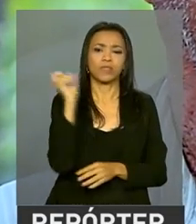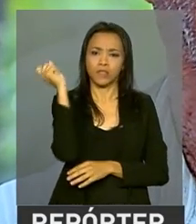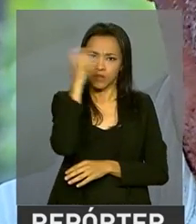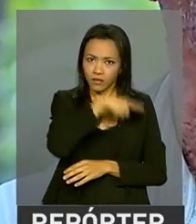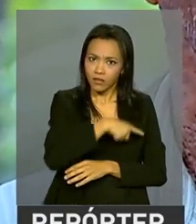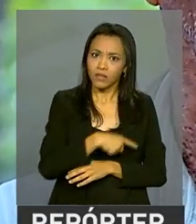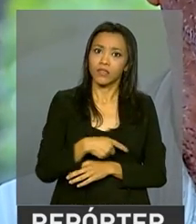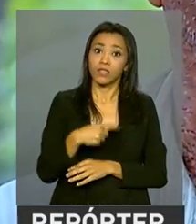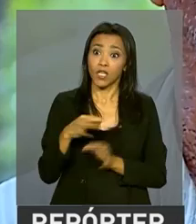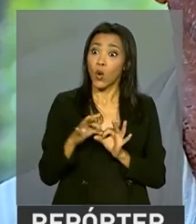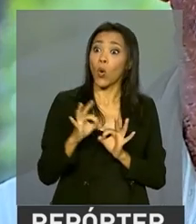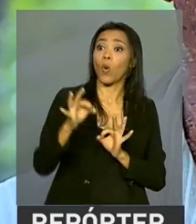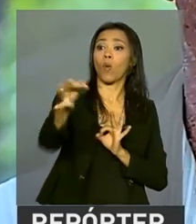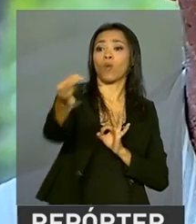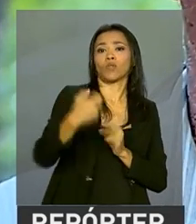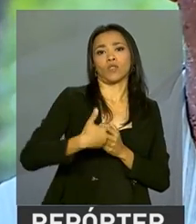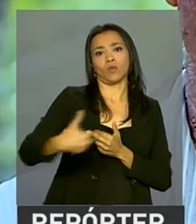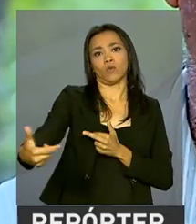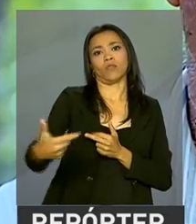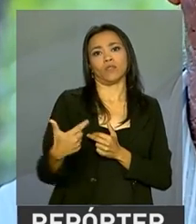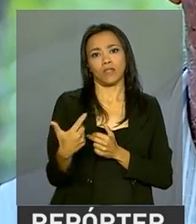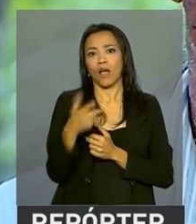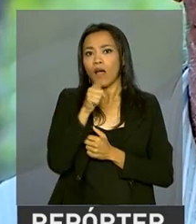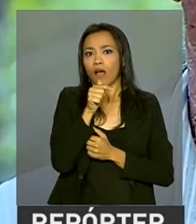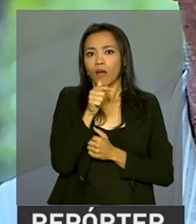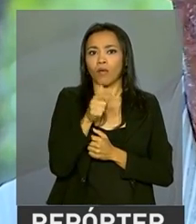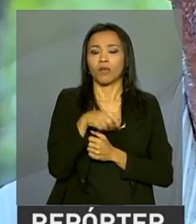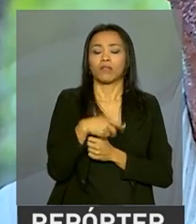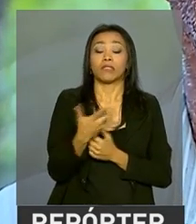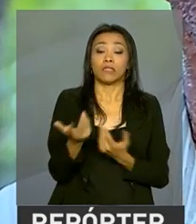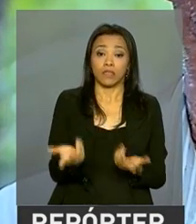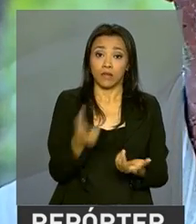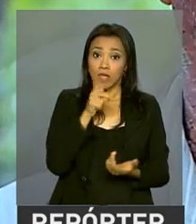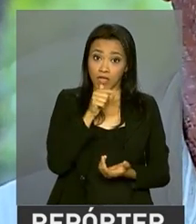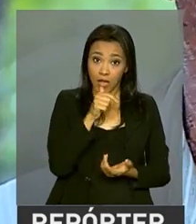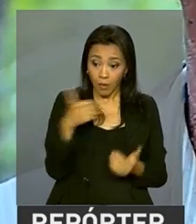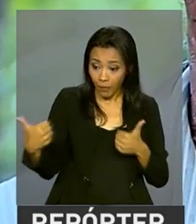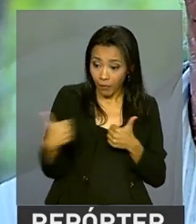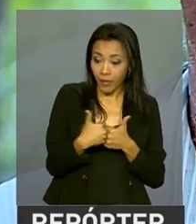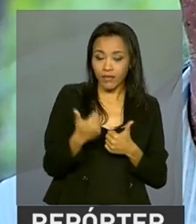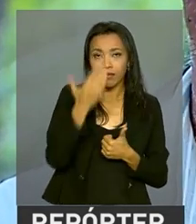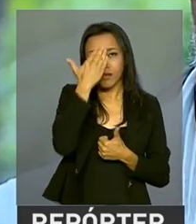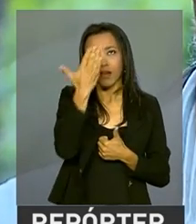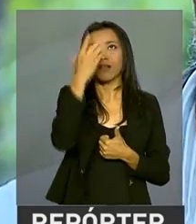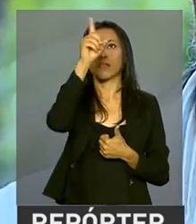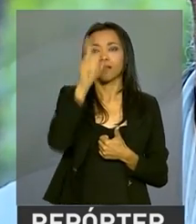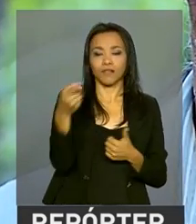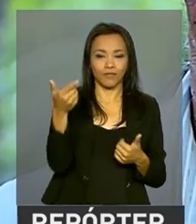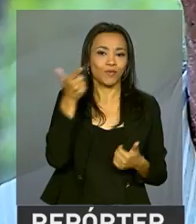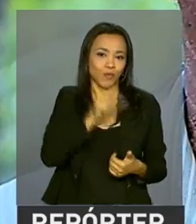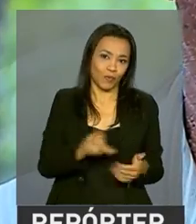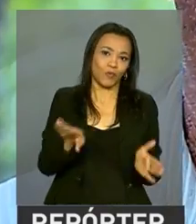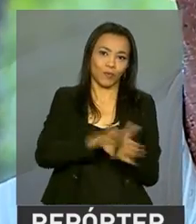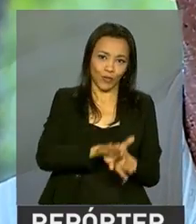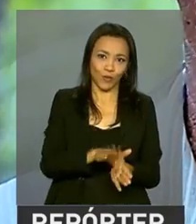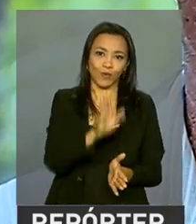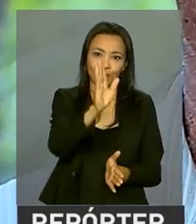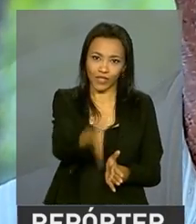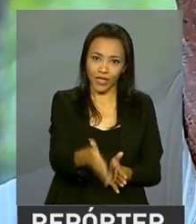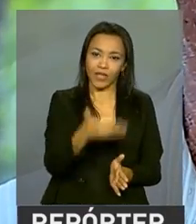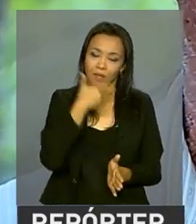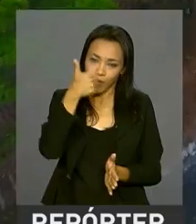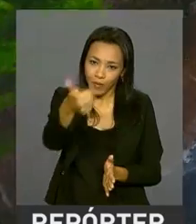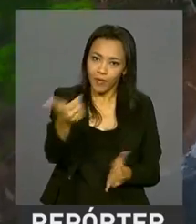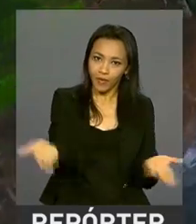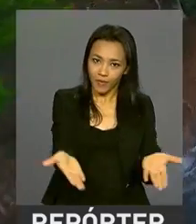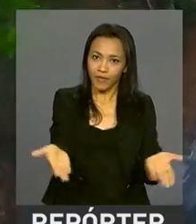as coisas ficam mais longe para nós, a água. E as águas aqui, graças a Deus, está chegando. Que é a melhor que nós